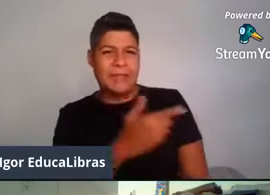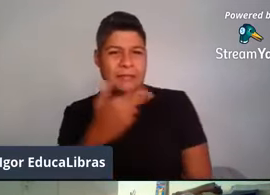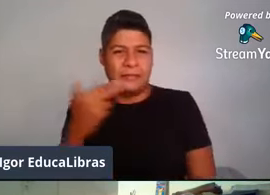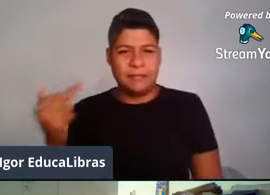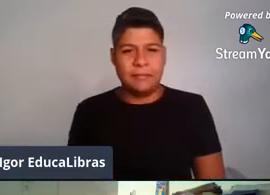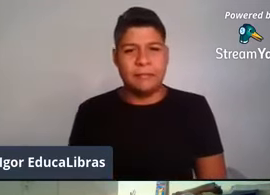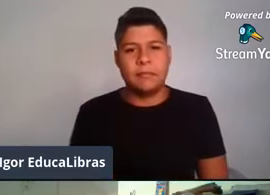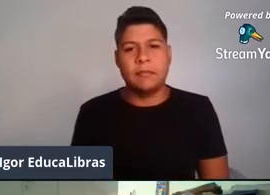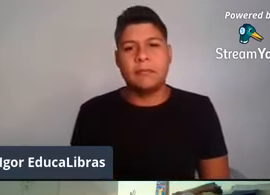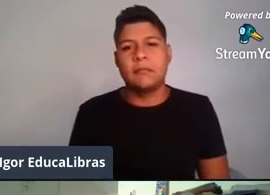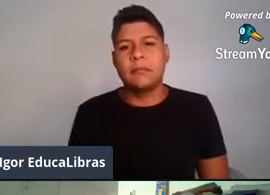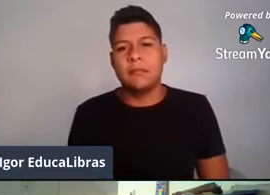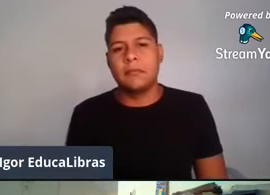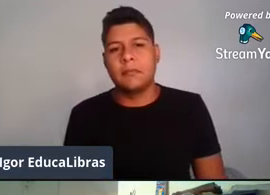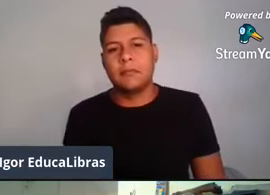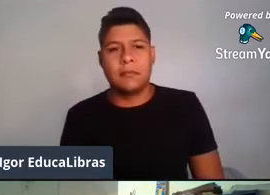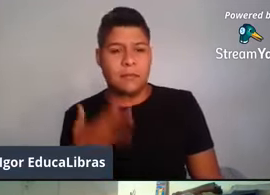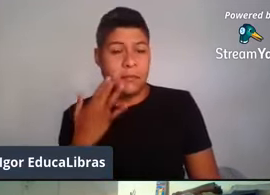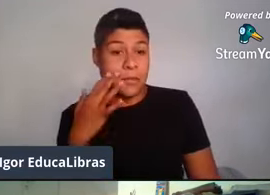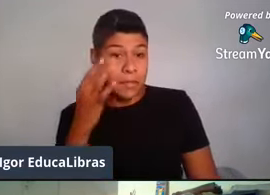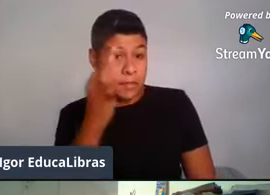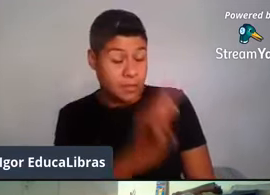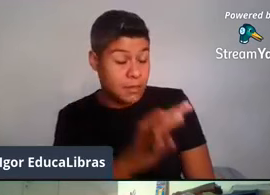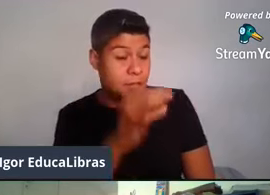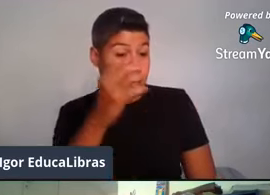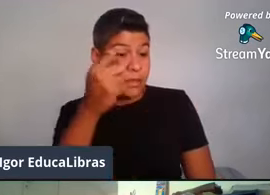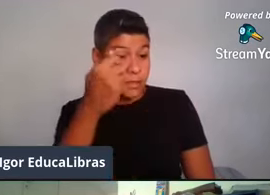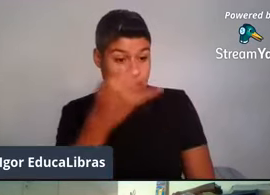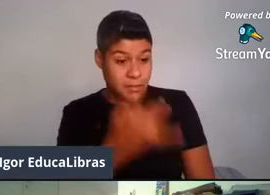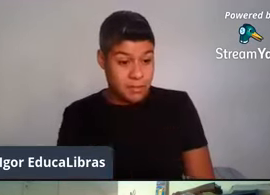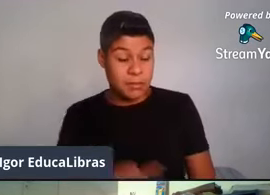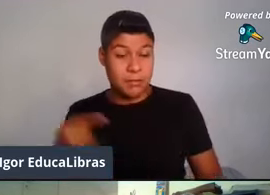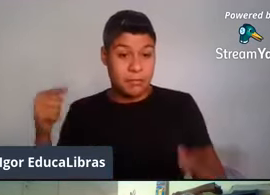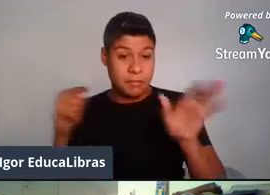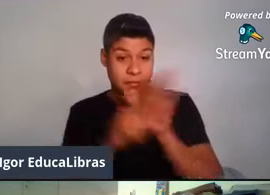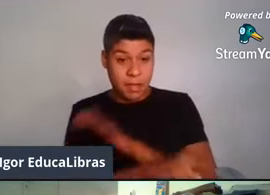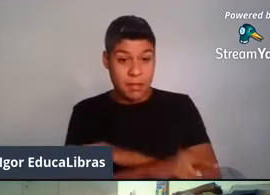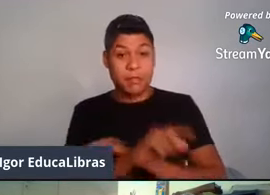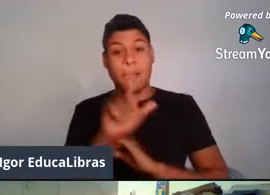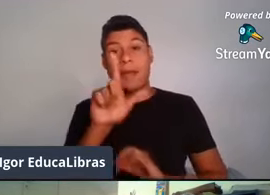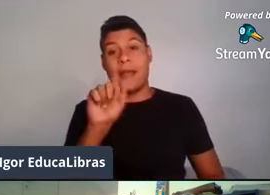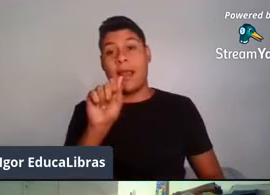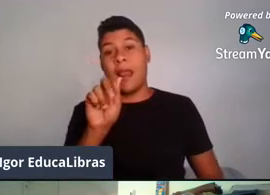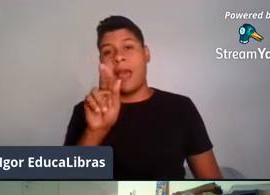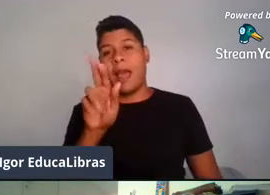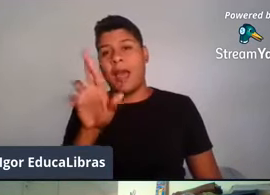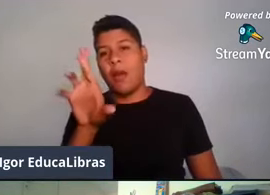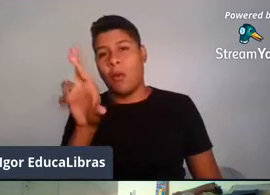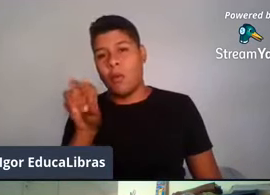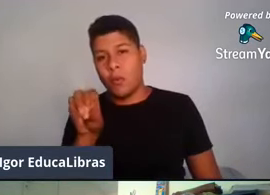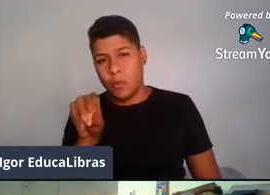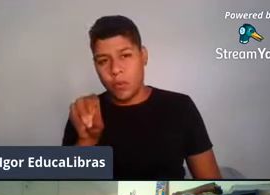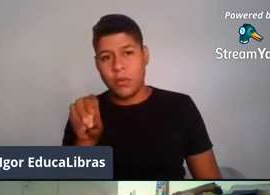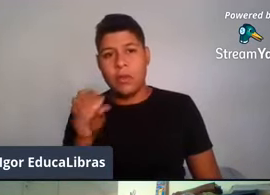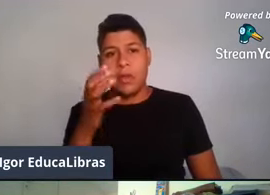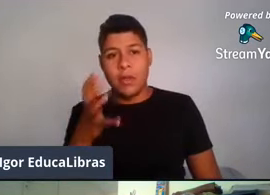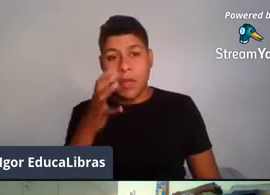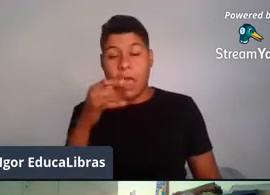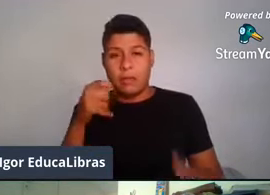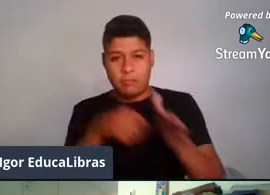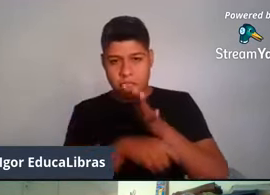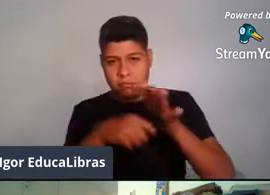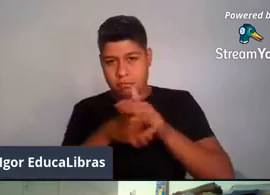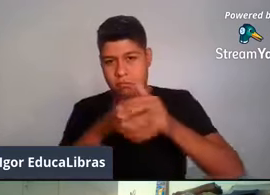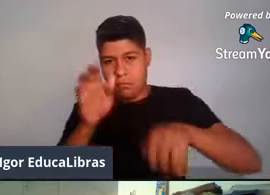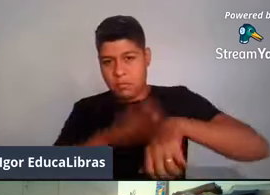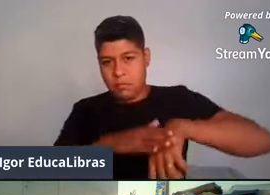Ó, interessantíssima essa sua colocação e a pergunta do Lauro. Eu quero, Lauro, explorar um pouquinho mais.